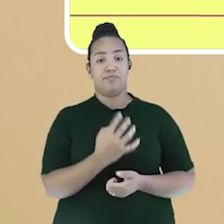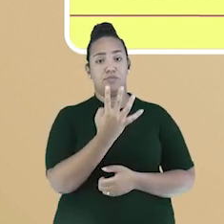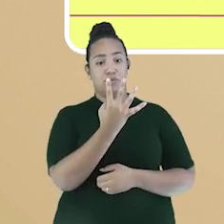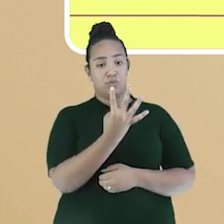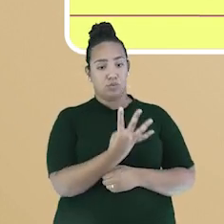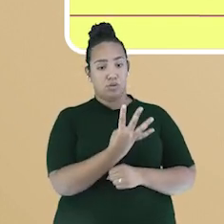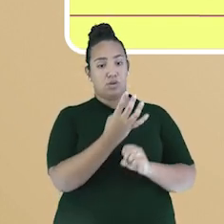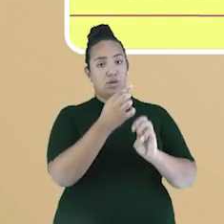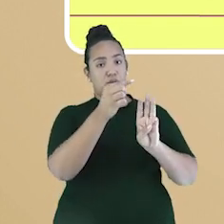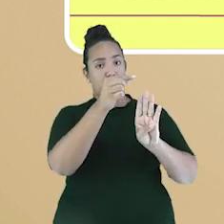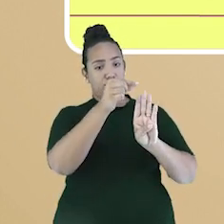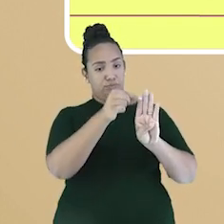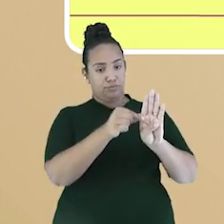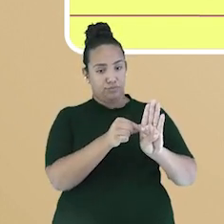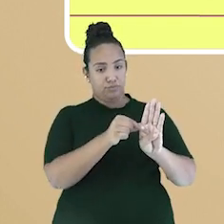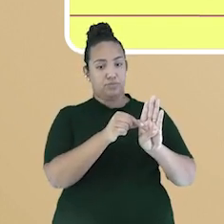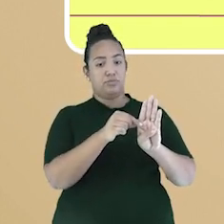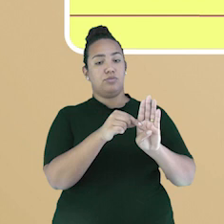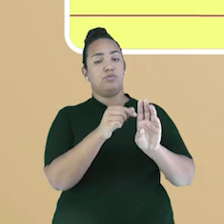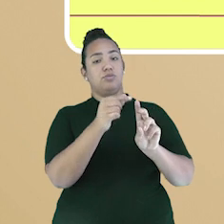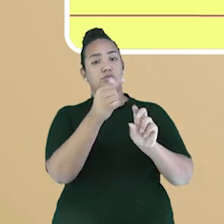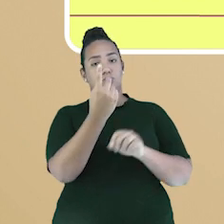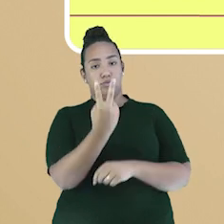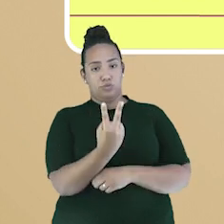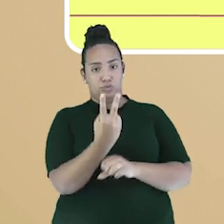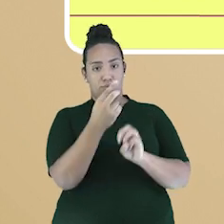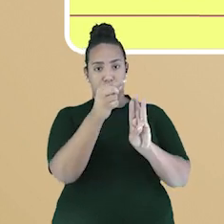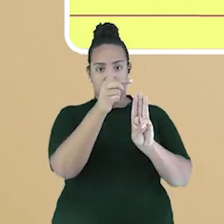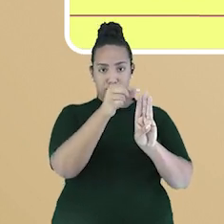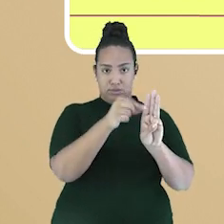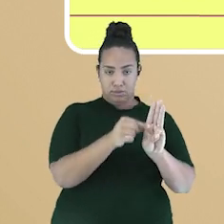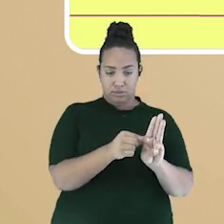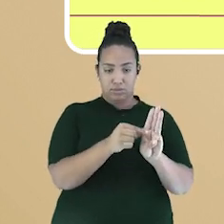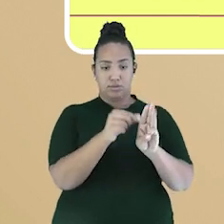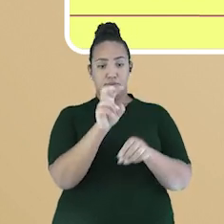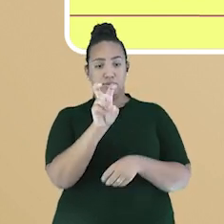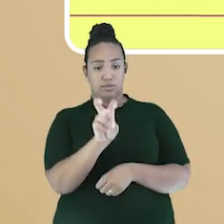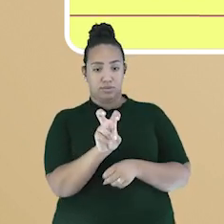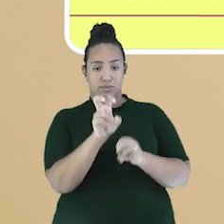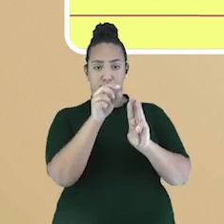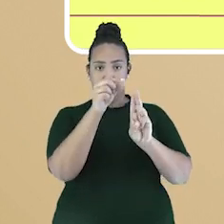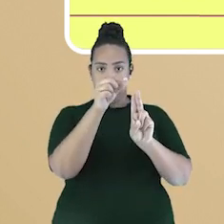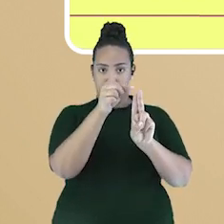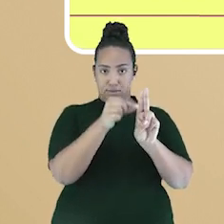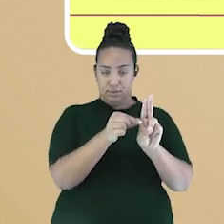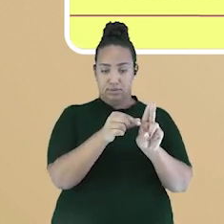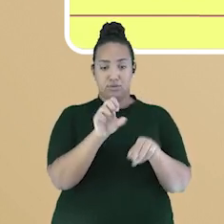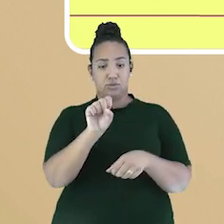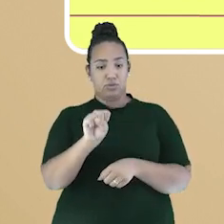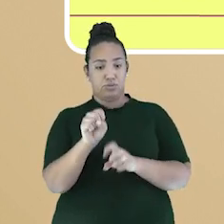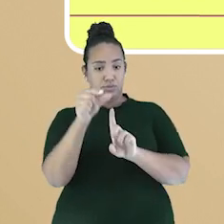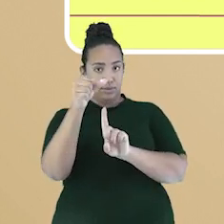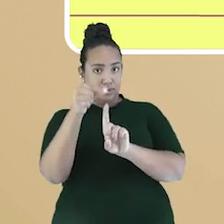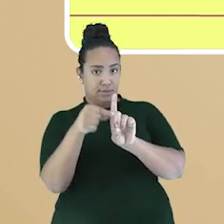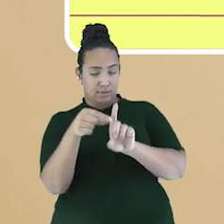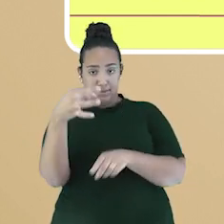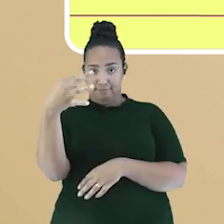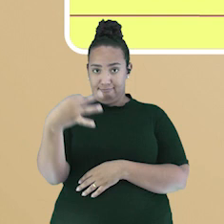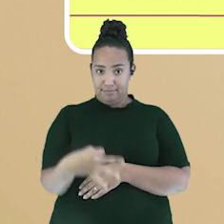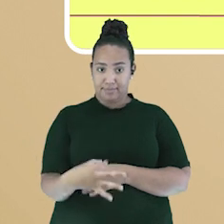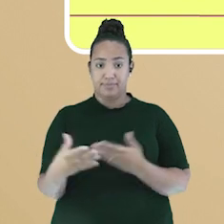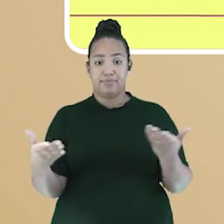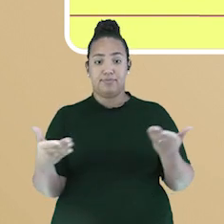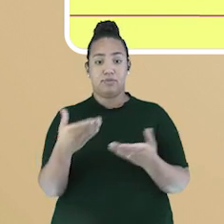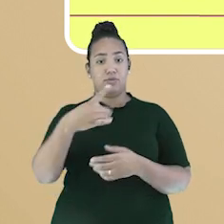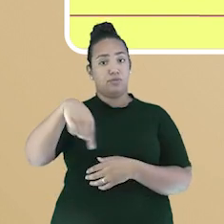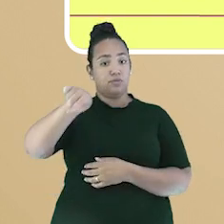milhar duas centenas 5 dezenas e 8 unidades certo até aqui agora é a